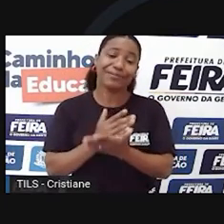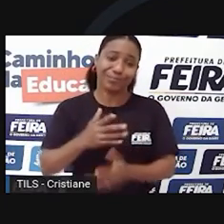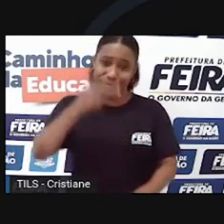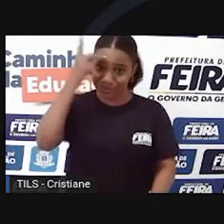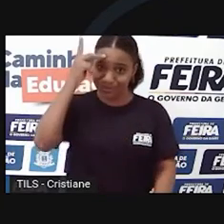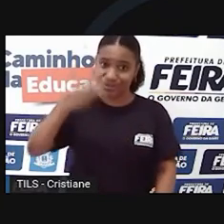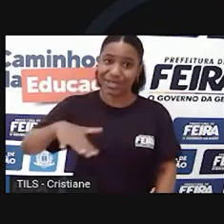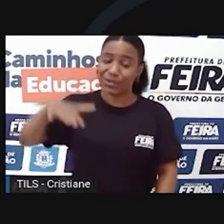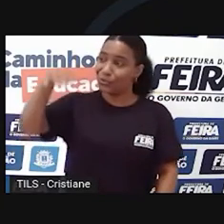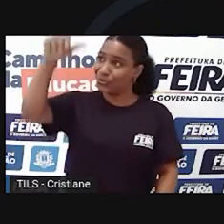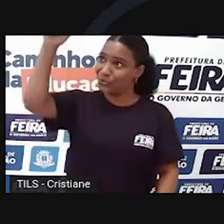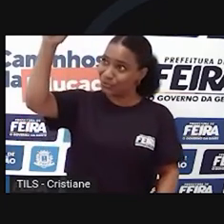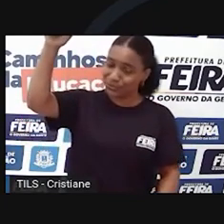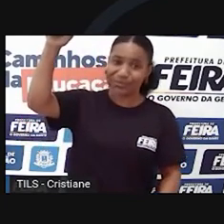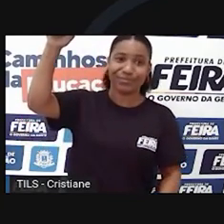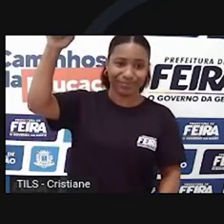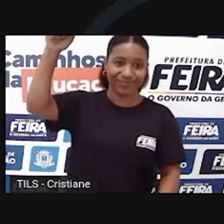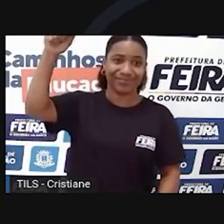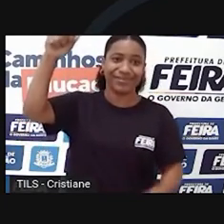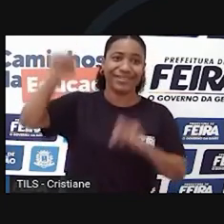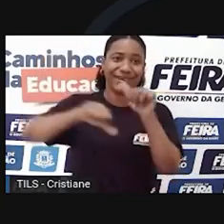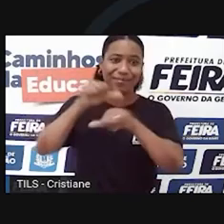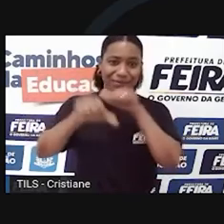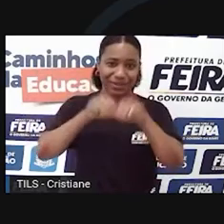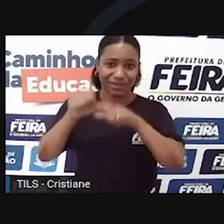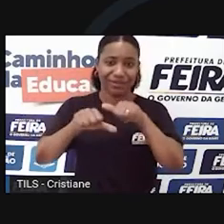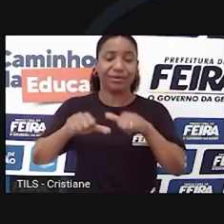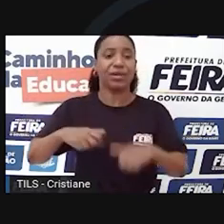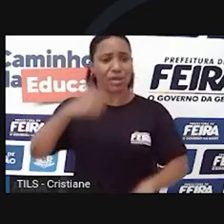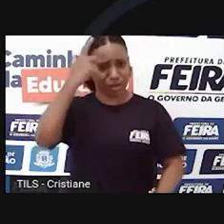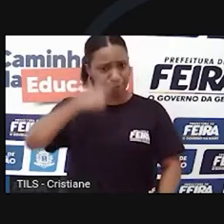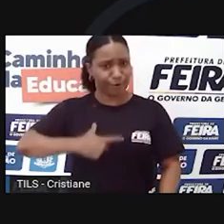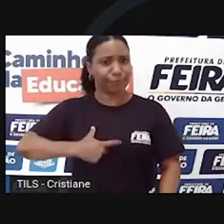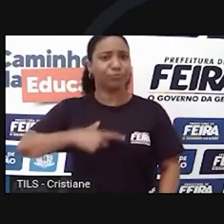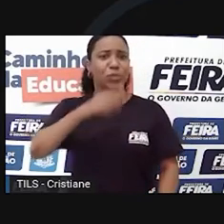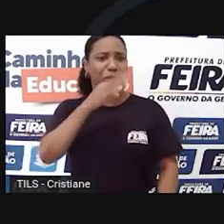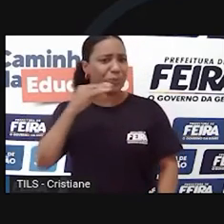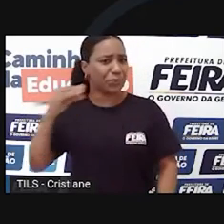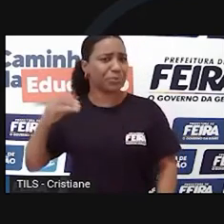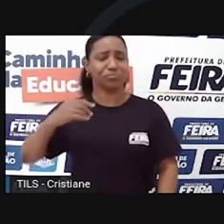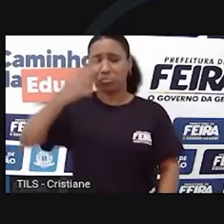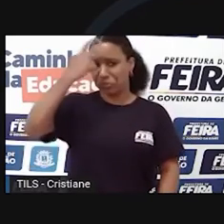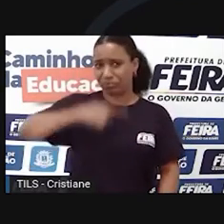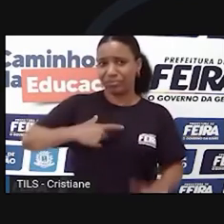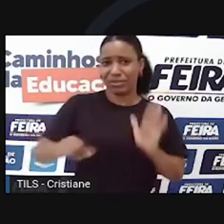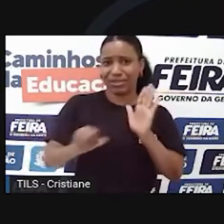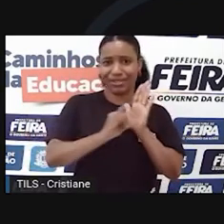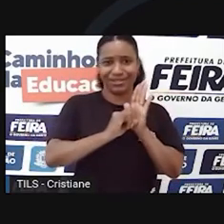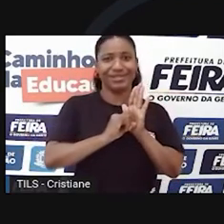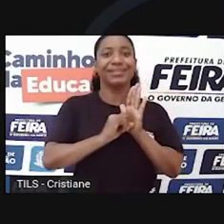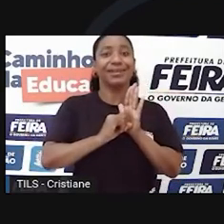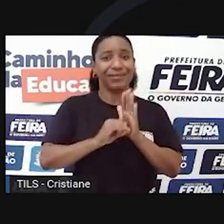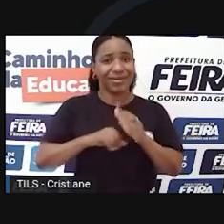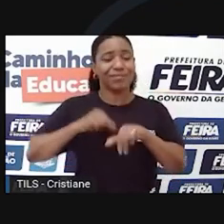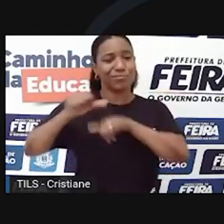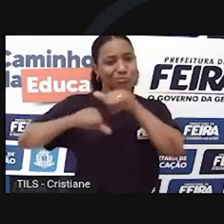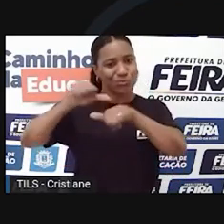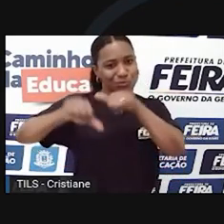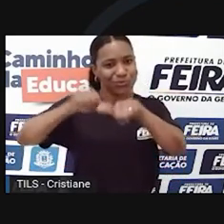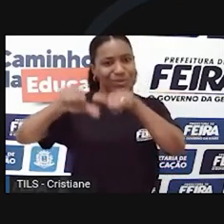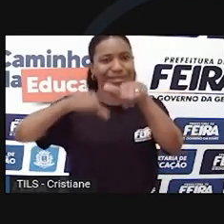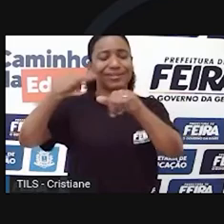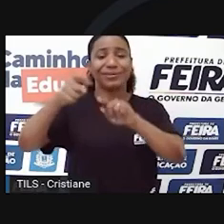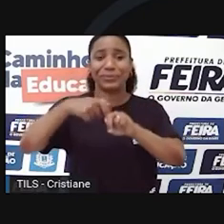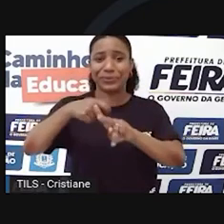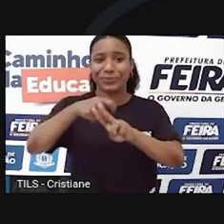momento onde você diga para você, eu sei quem eu sou, é isso que eu quero, eu não entro mais em crise a cada 6 meses. A adolescência vai se estendendo a cada